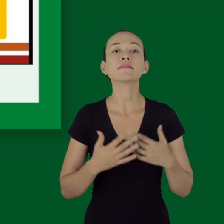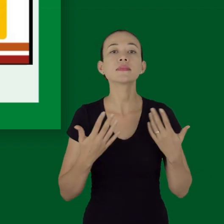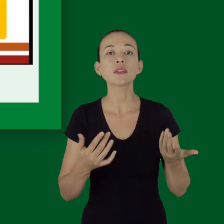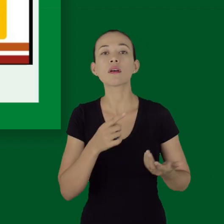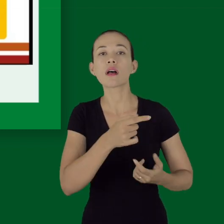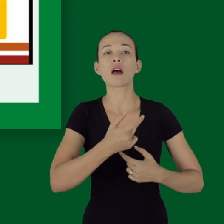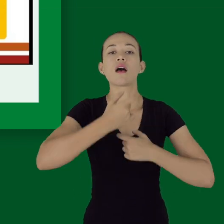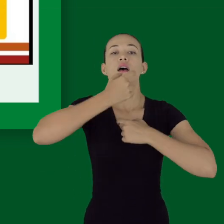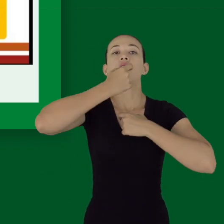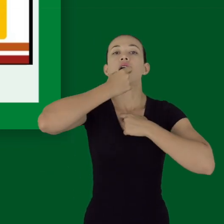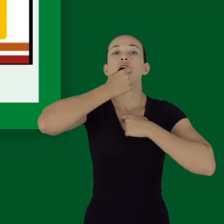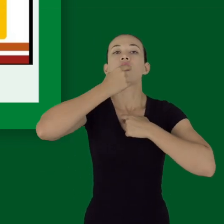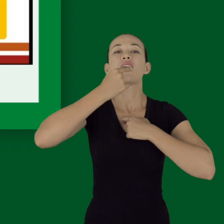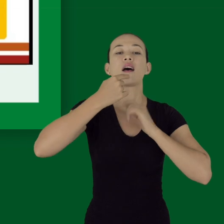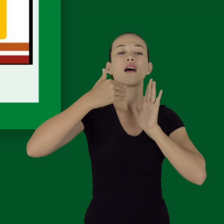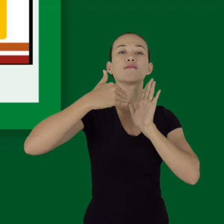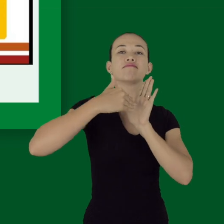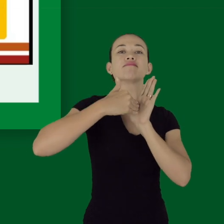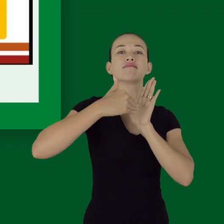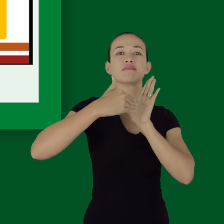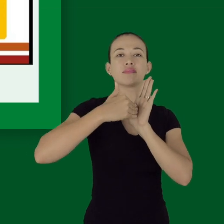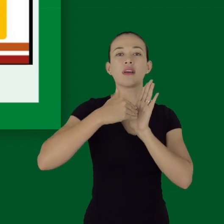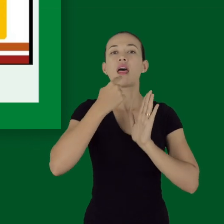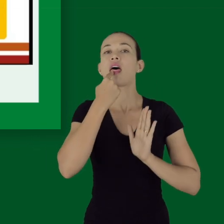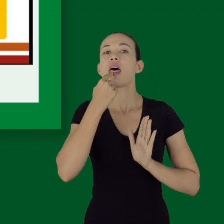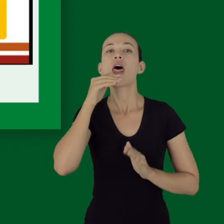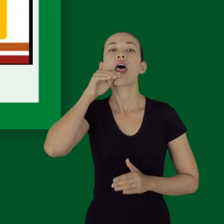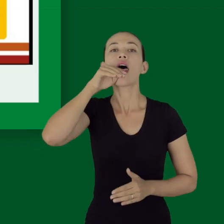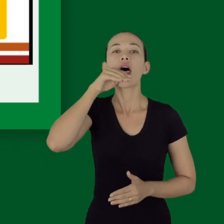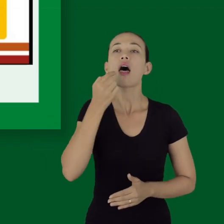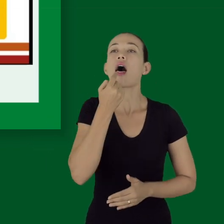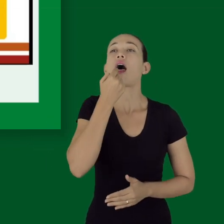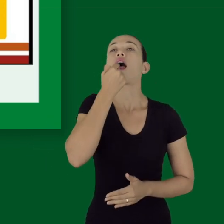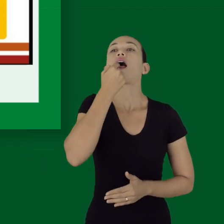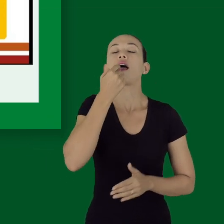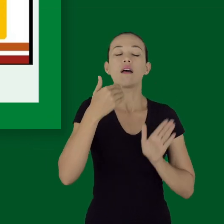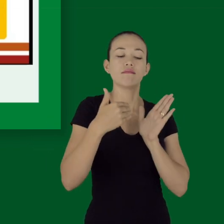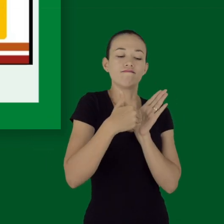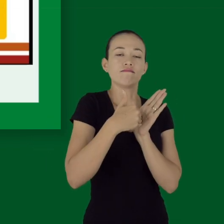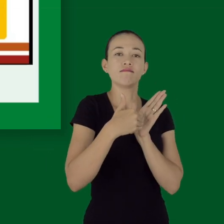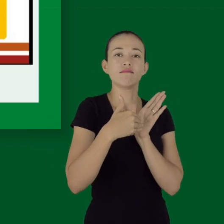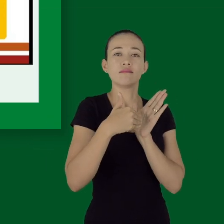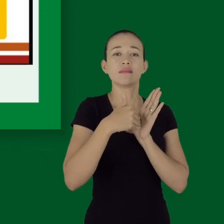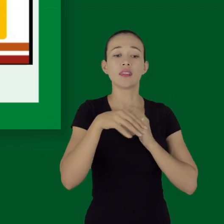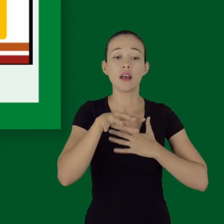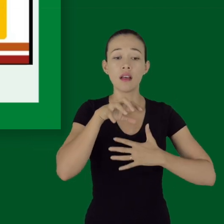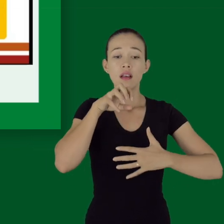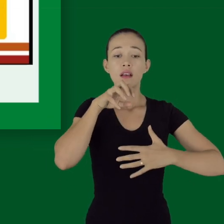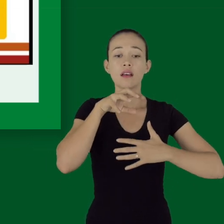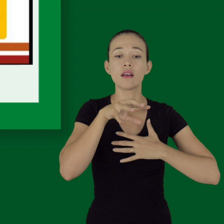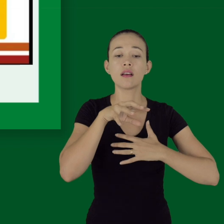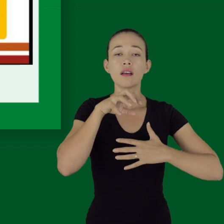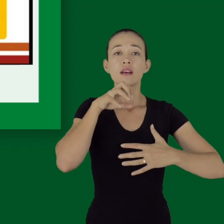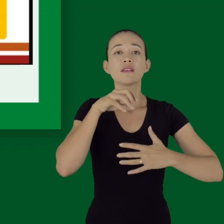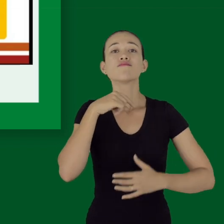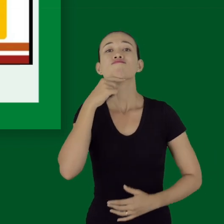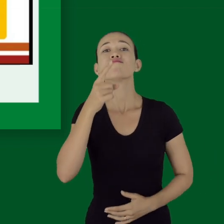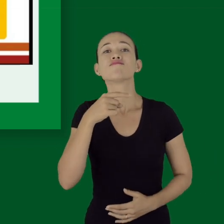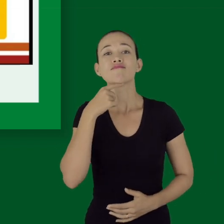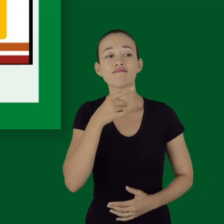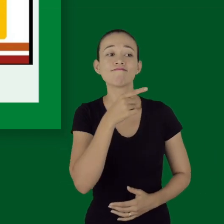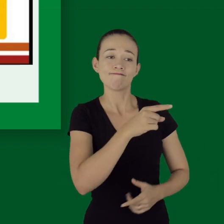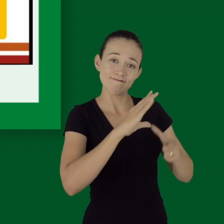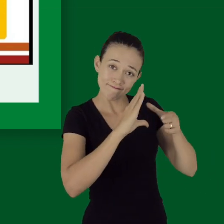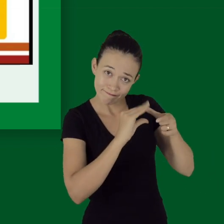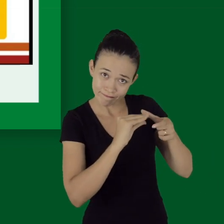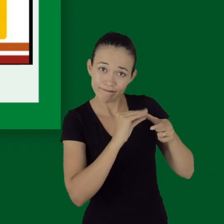inconsciente, né, e às vezes precisa ali abrir a via aérea, né, levar a cabeceira, se eu tiver como, né, mas aqui no caso da restrição de como não posso